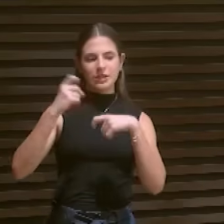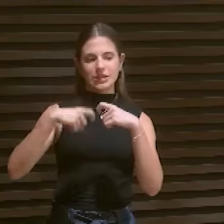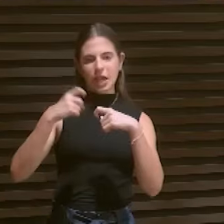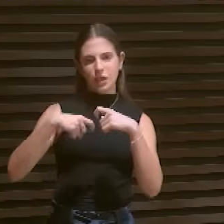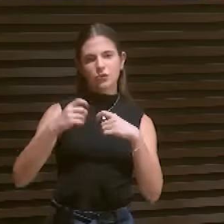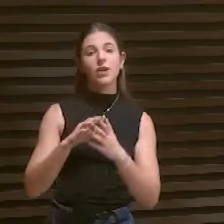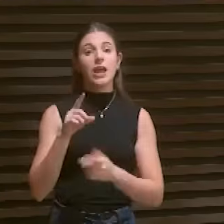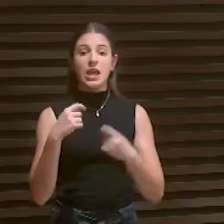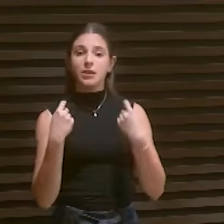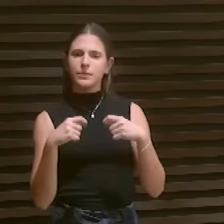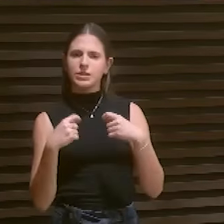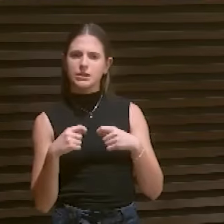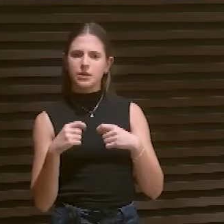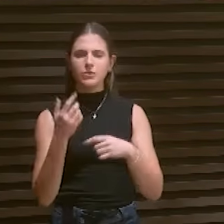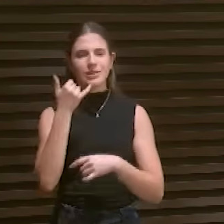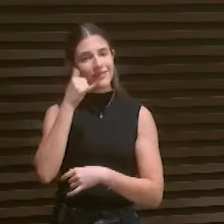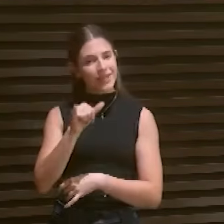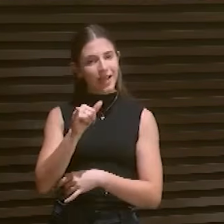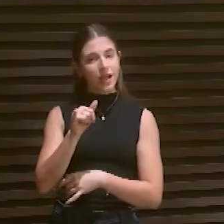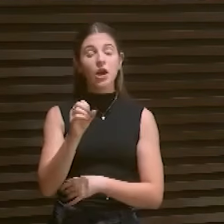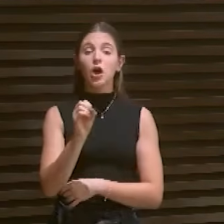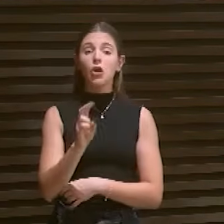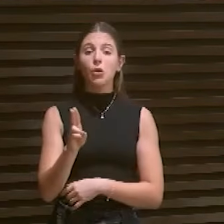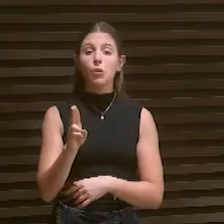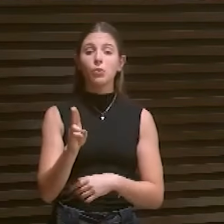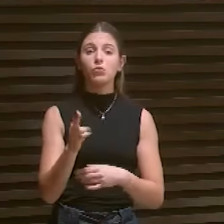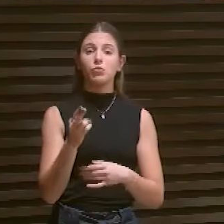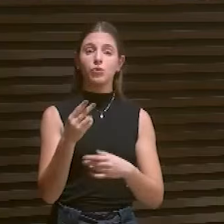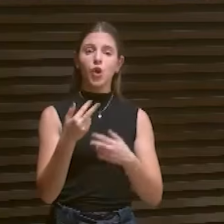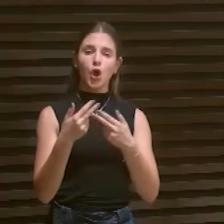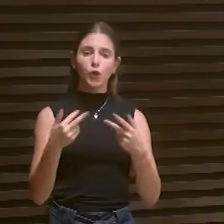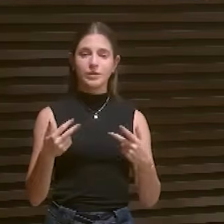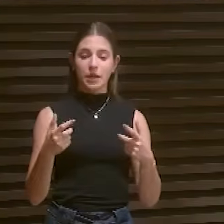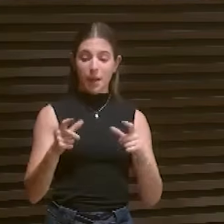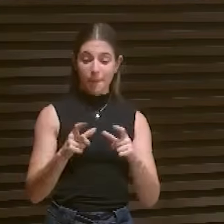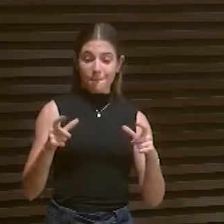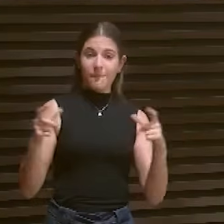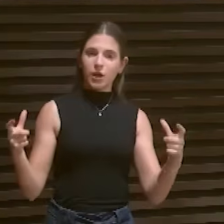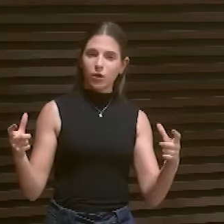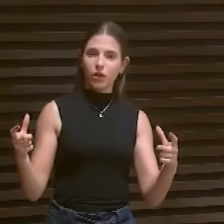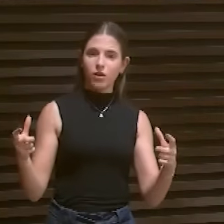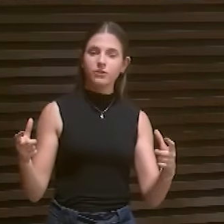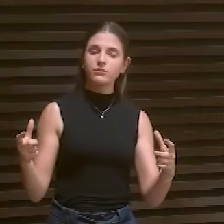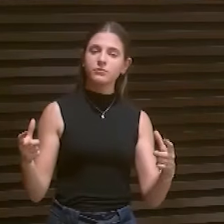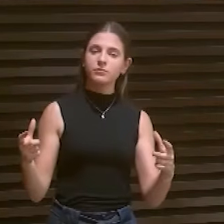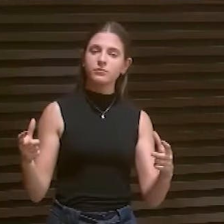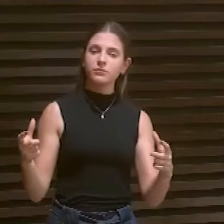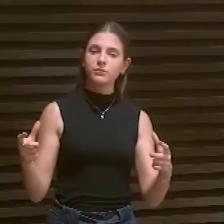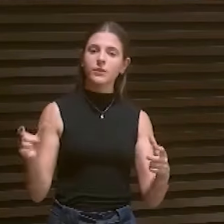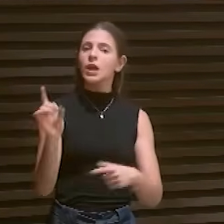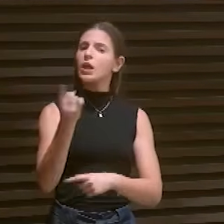evitar? Ou é algo muito maior do que tudo isso? Não é